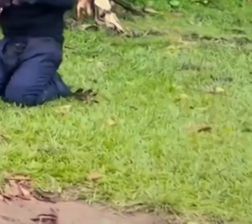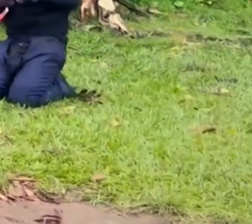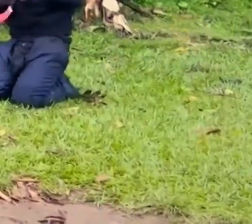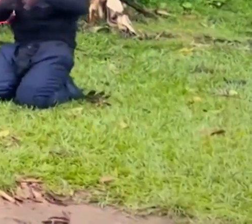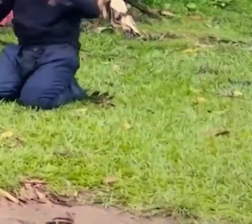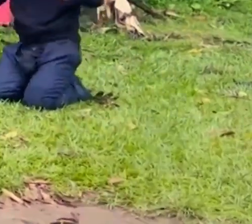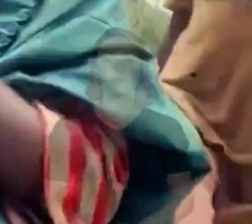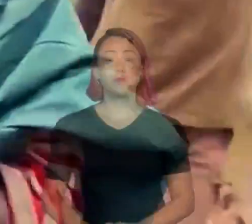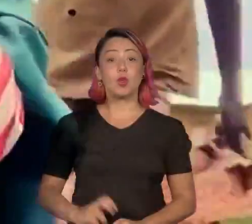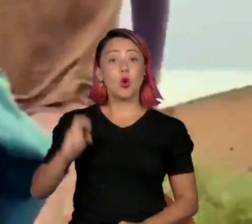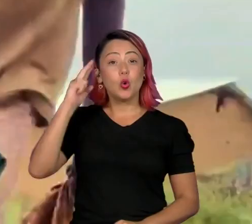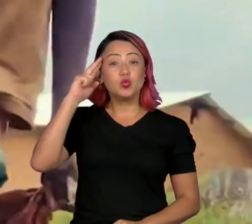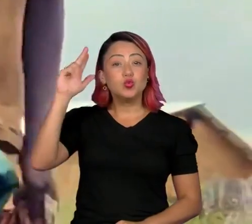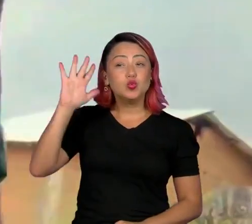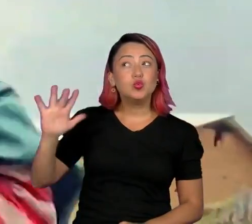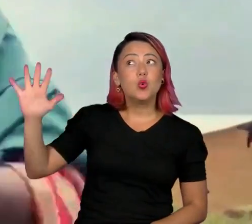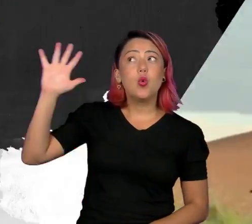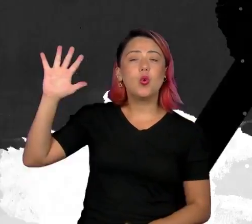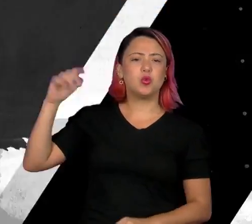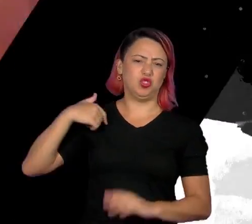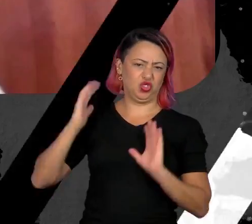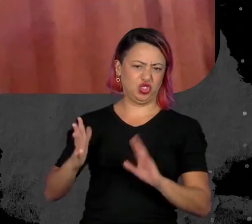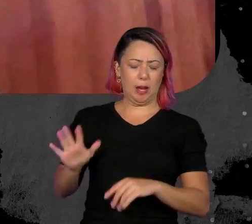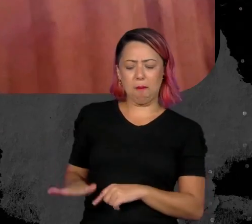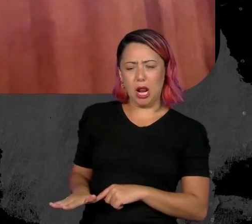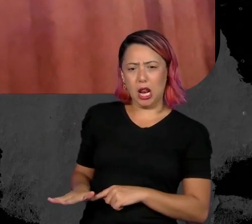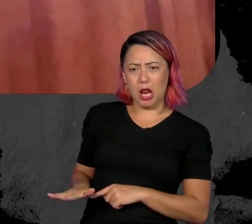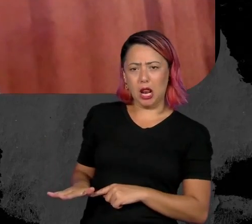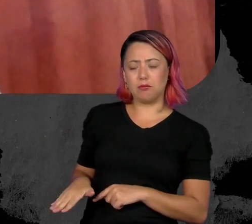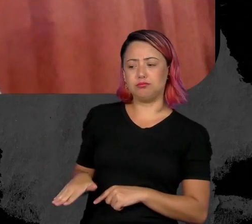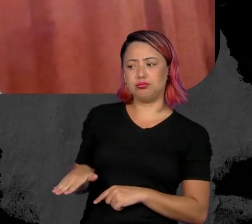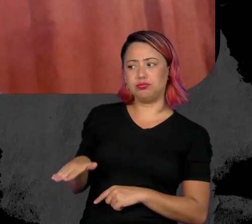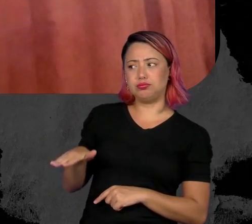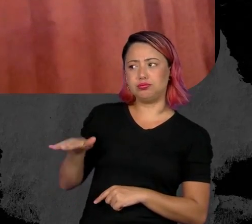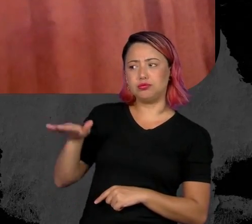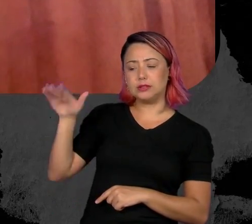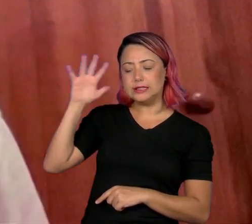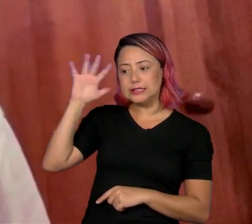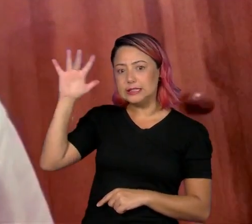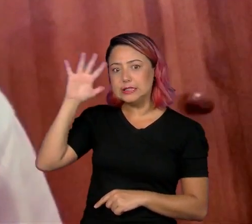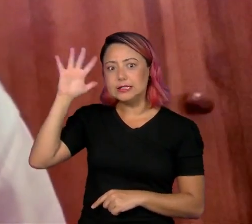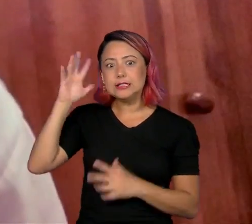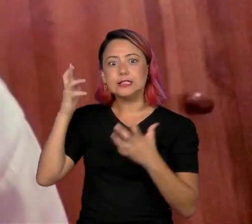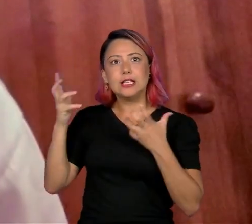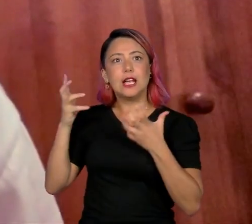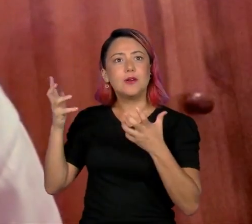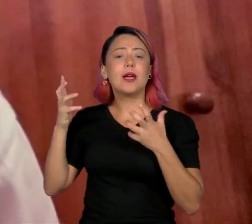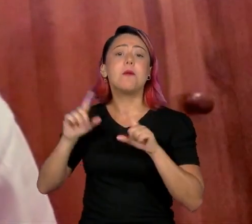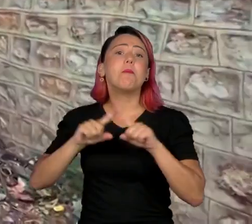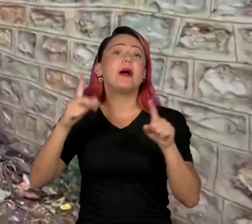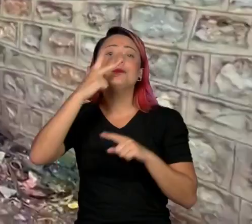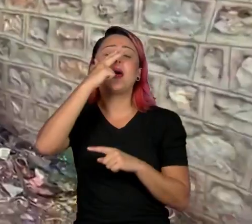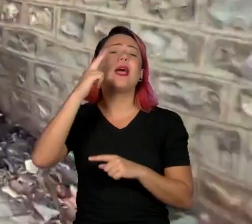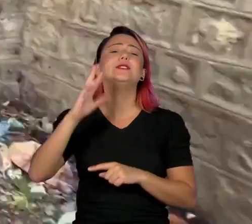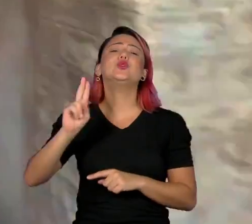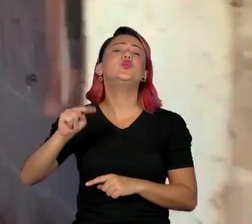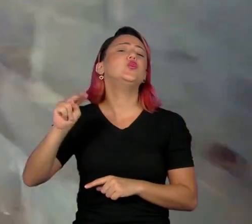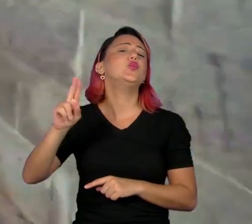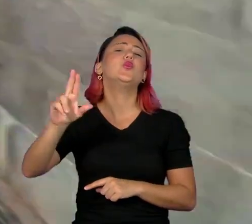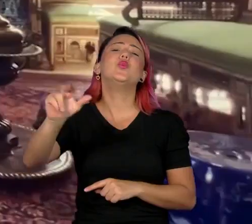Esse sonho nasceu desde criança, então desde novo eu pensei em visitar todos os países do mundo, só que era um sonho muito distante.